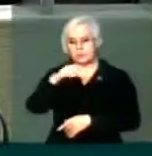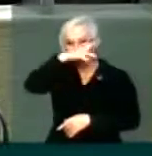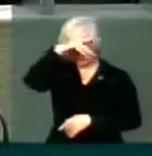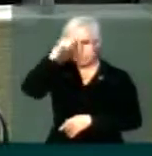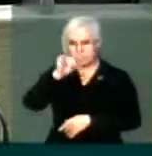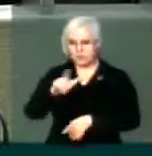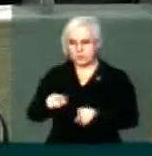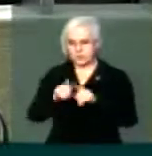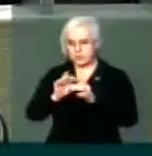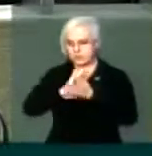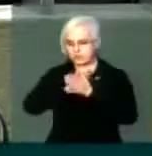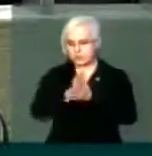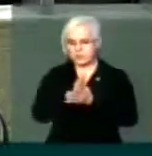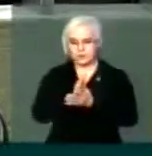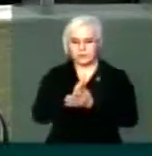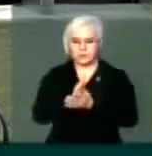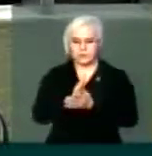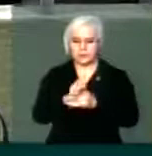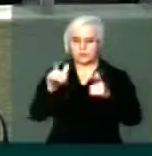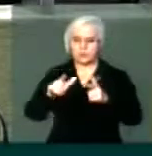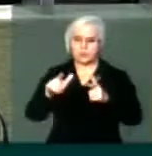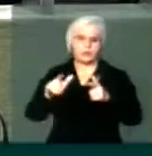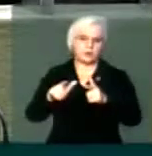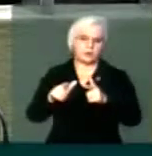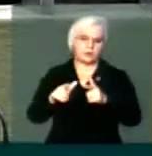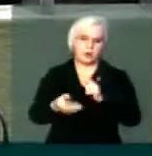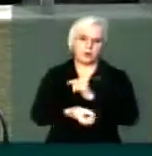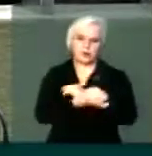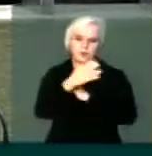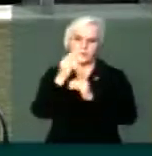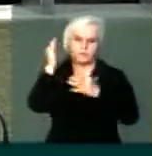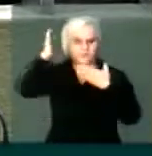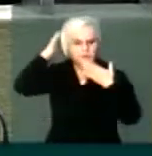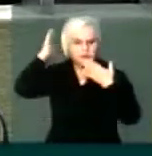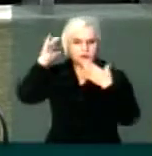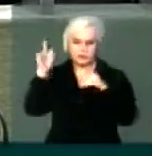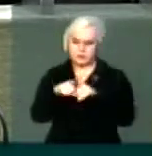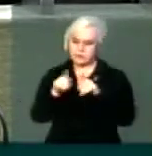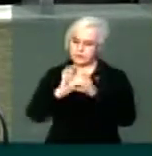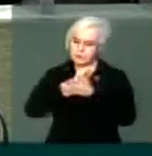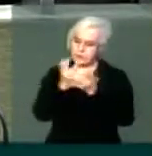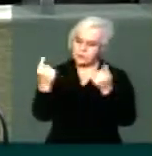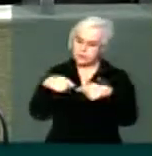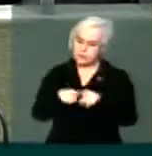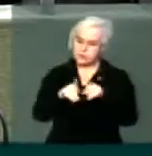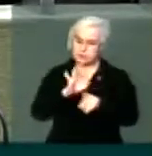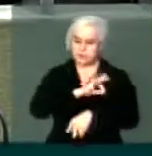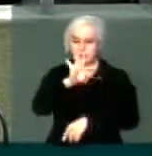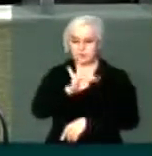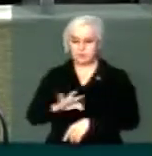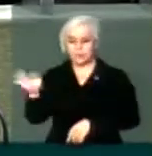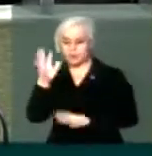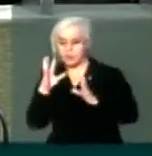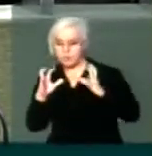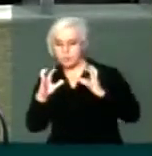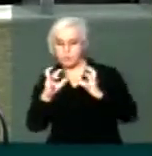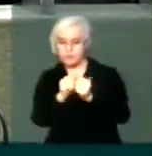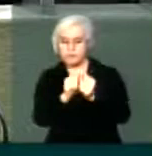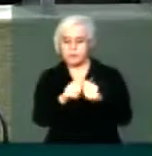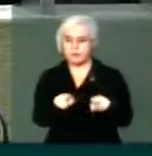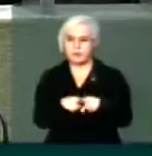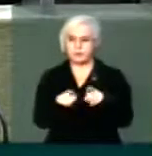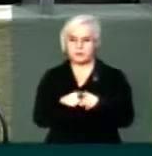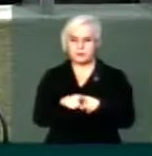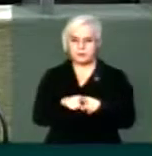as agressões aos Caingangue, em Faxinalzinho, as ações violentas da Polícia Federal e Brigada